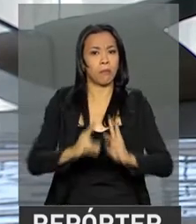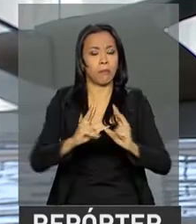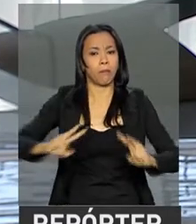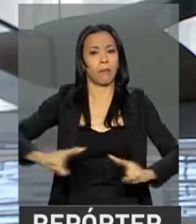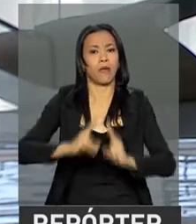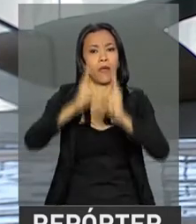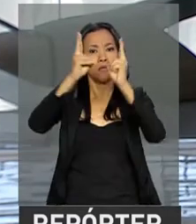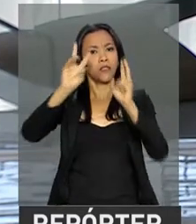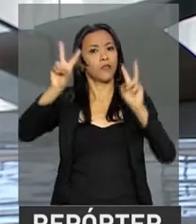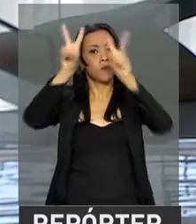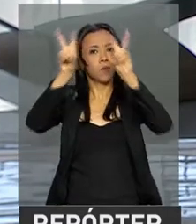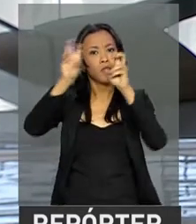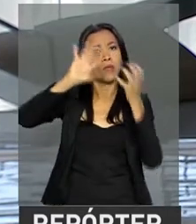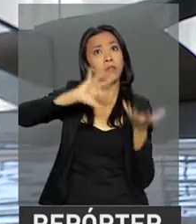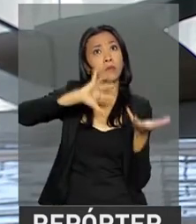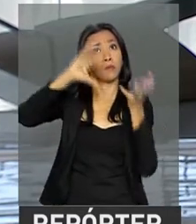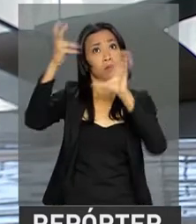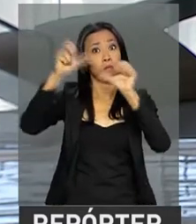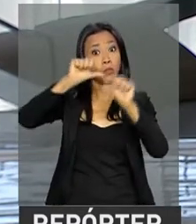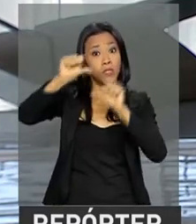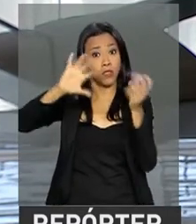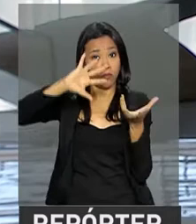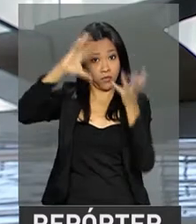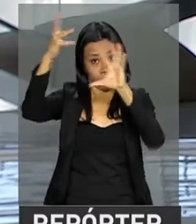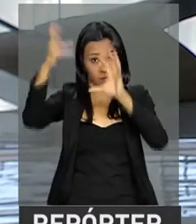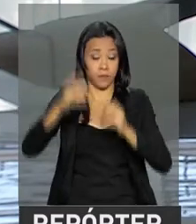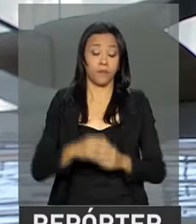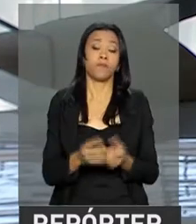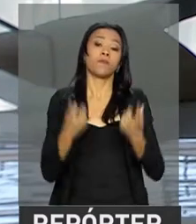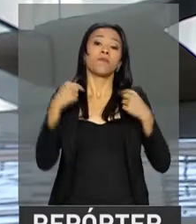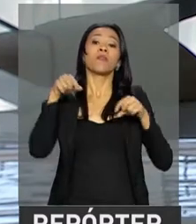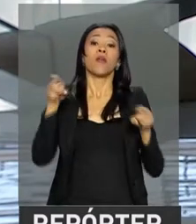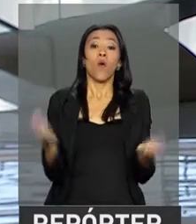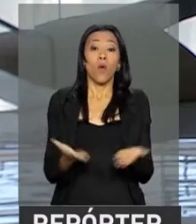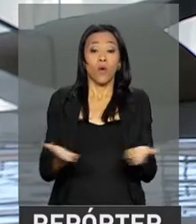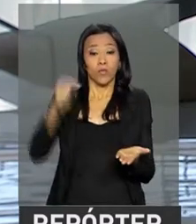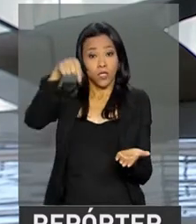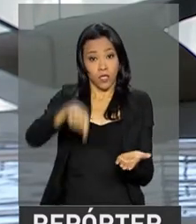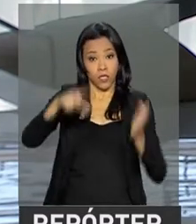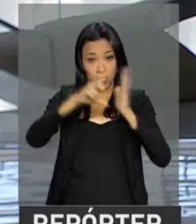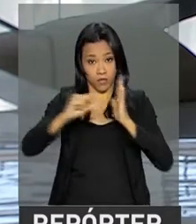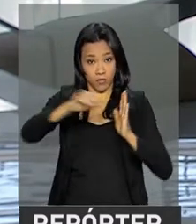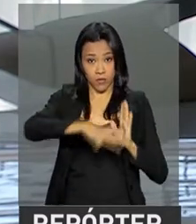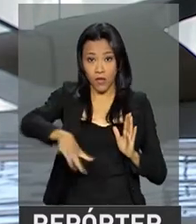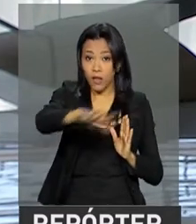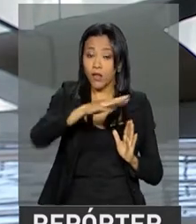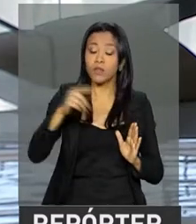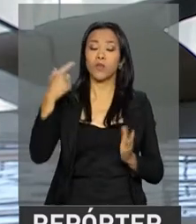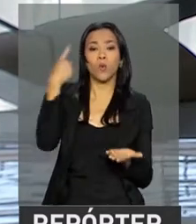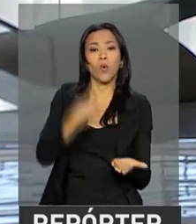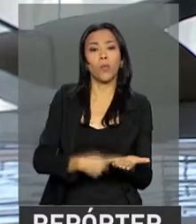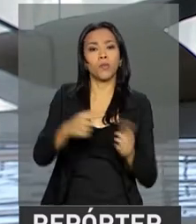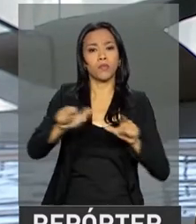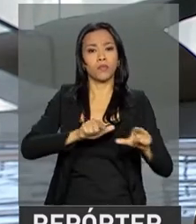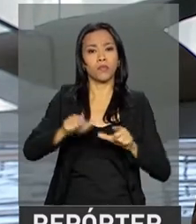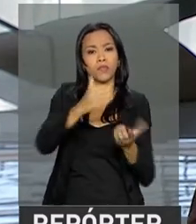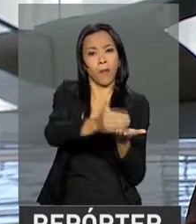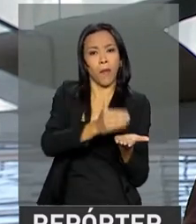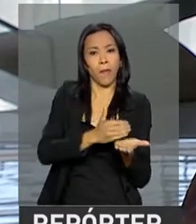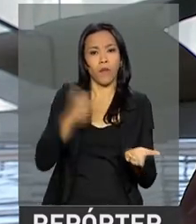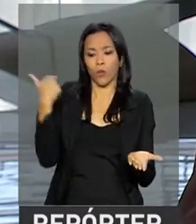mudança climática. Bom, e hoje aqui no Palácio do Planalto, a agenda do presidente Michel Temer está sem